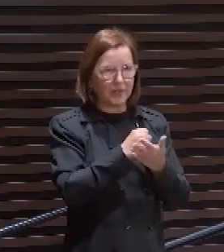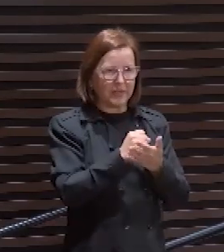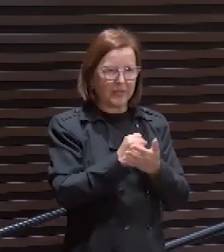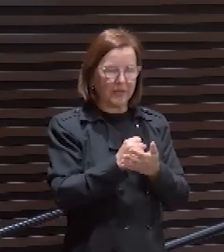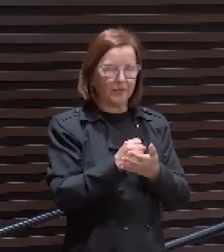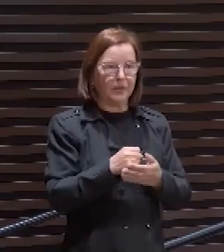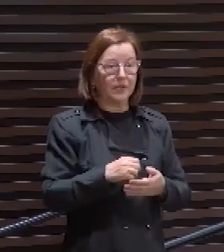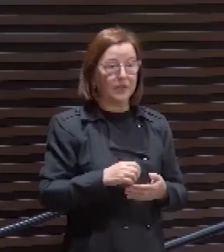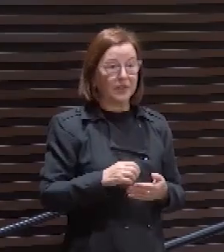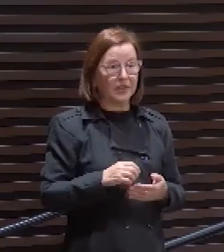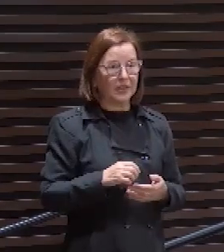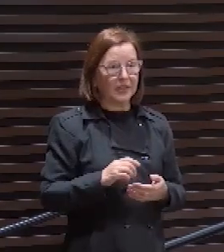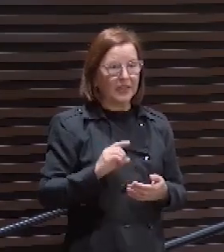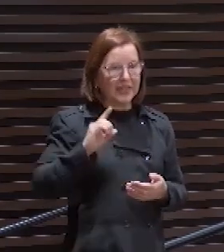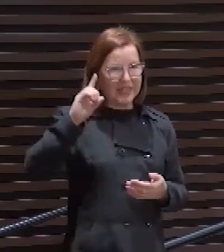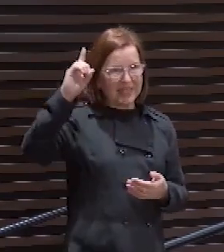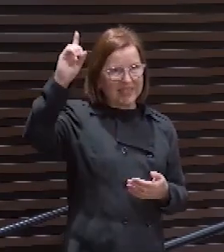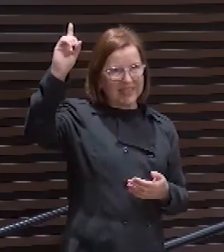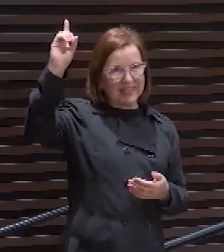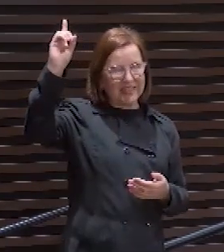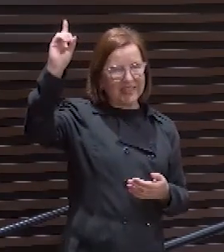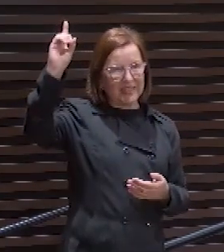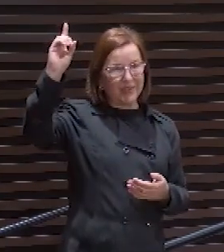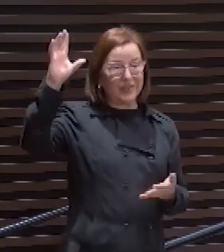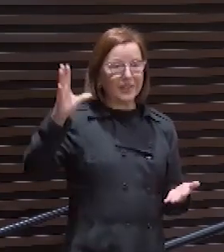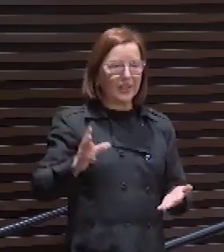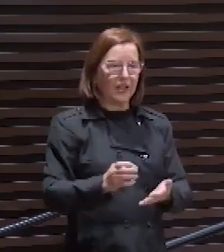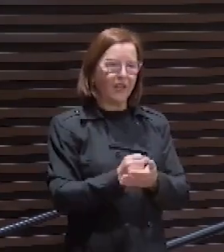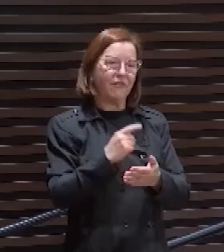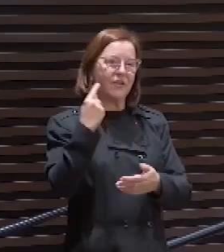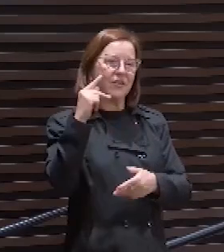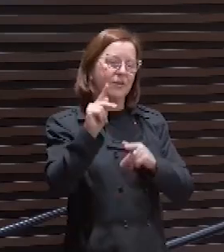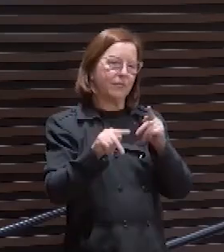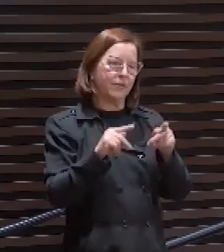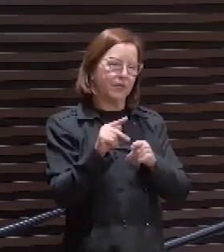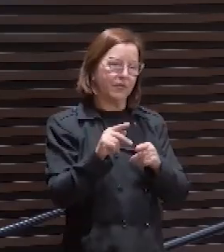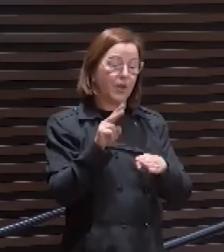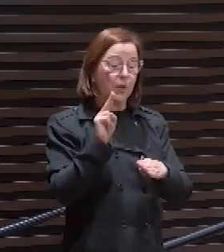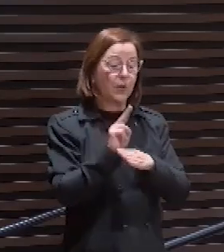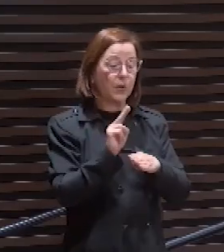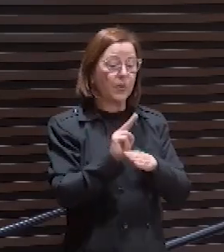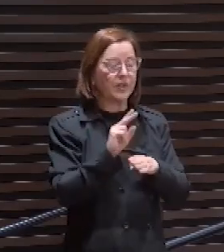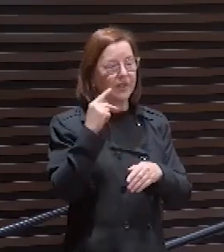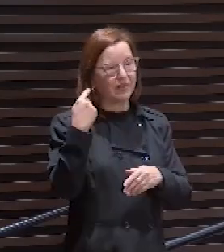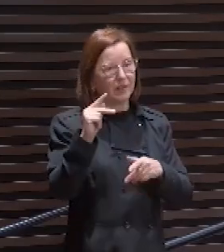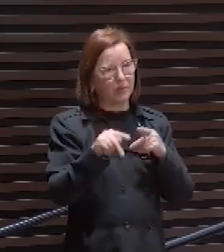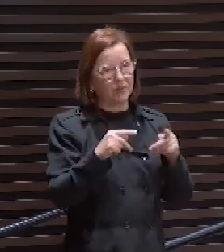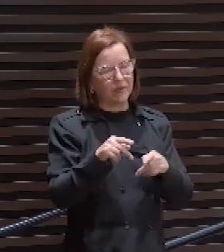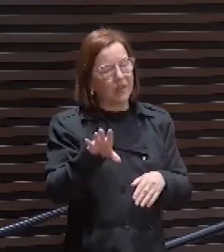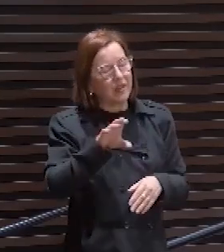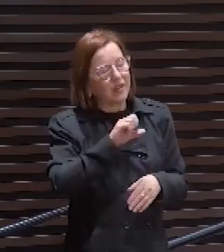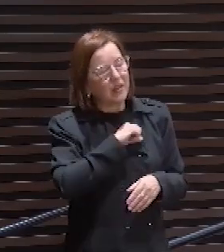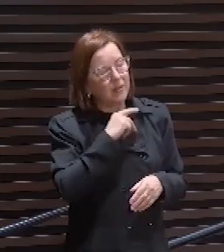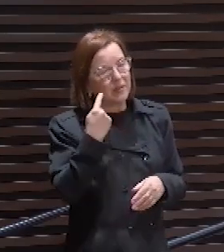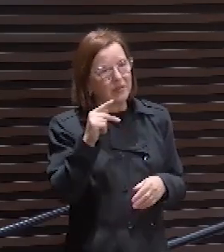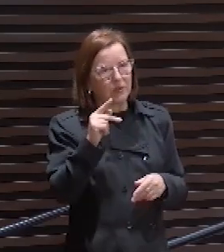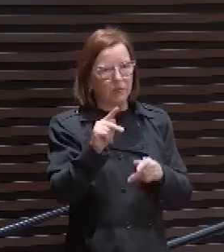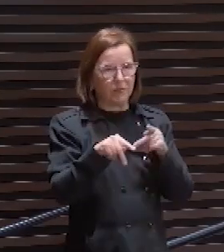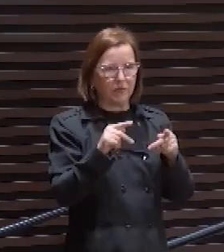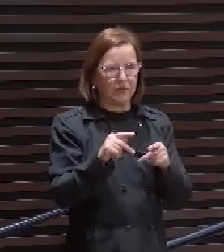Deus, ele salvava o seu povo, cuidava do seu povo, amava seu povo, e